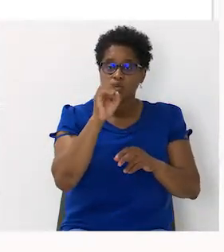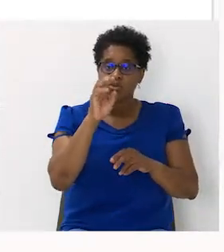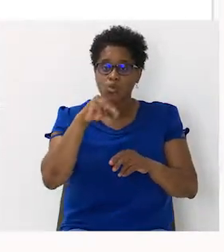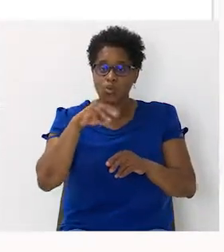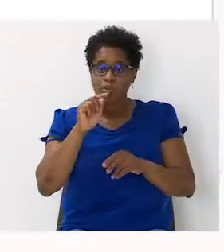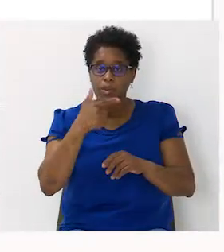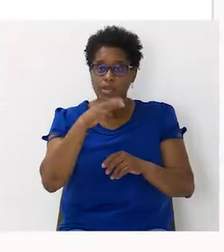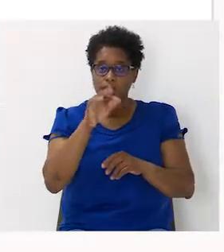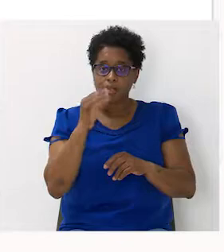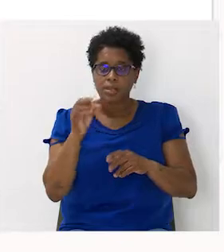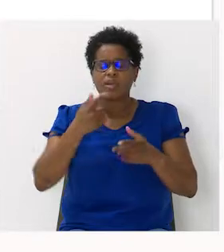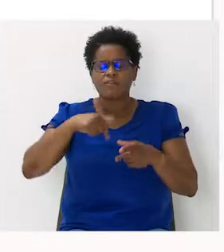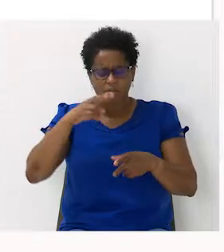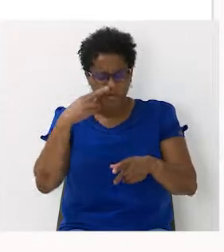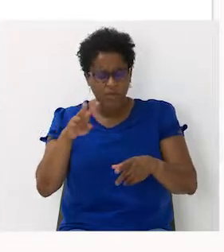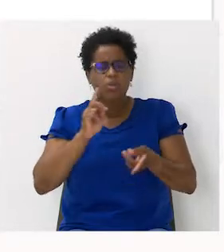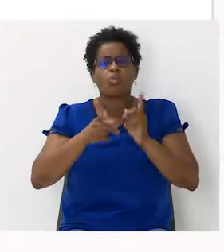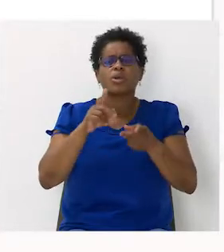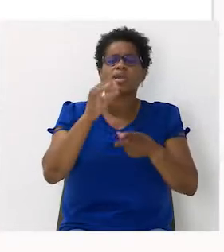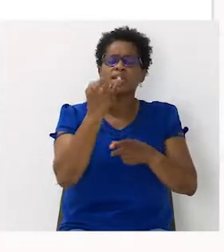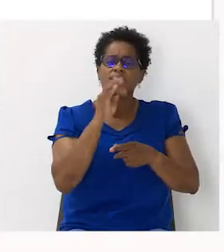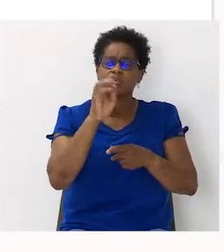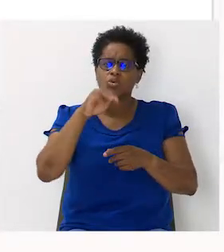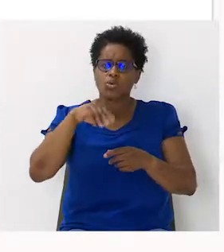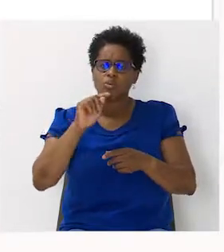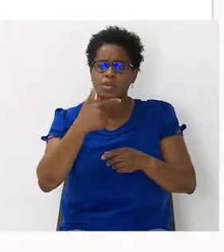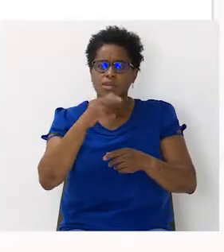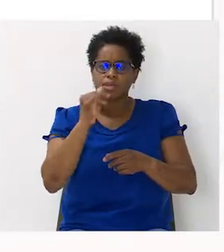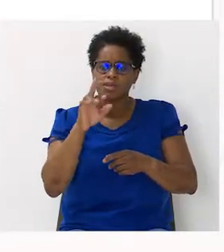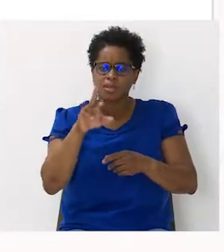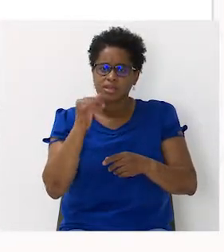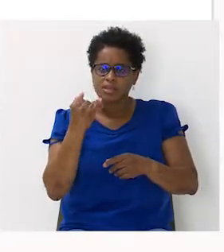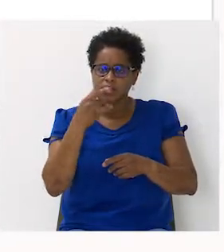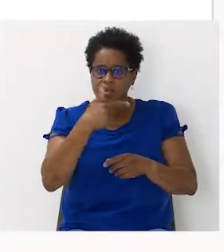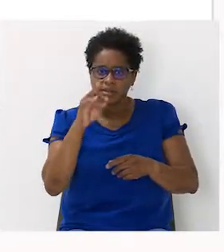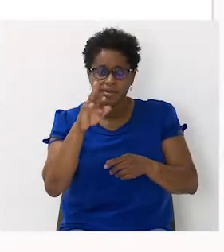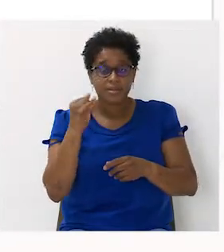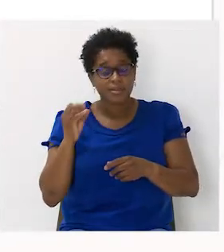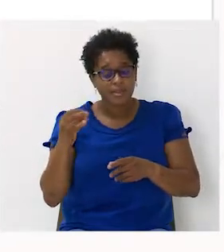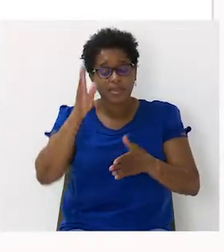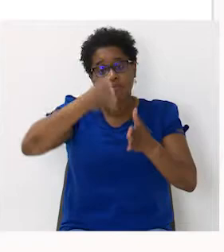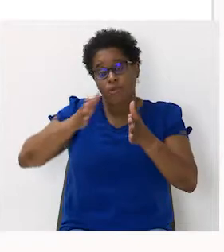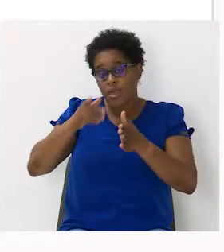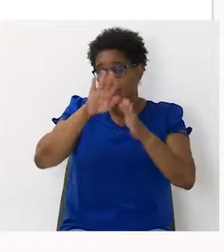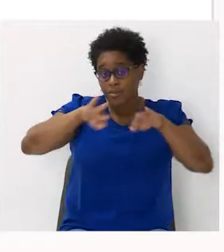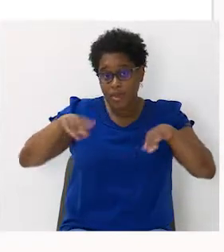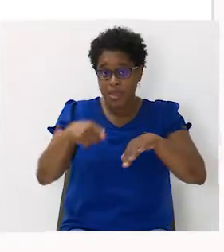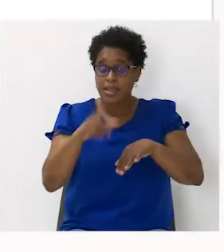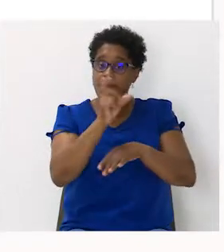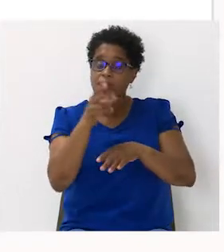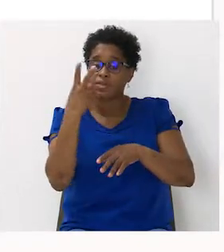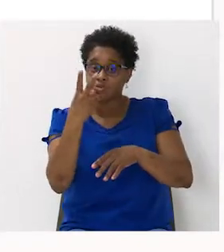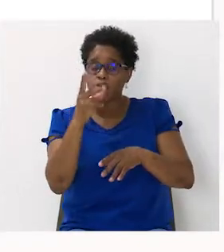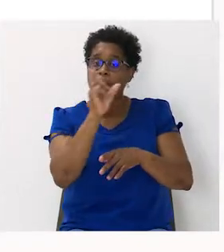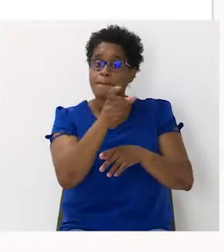conhecer o significado de isometria. Dividimos essa palavra em duas palavras. Iso